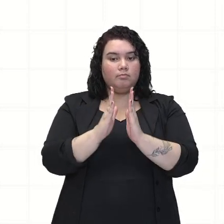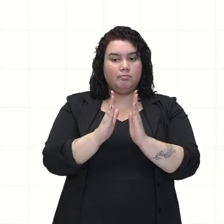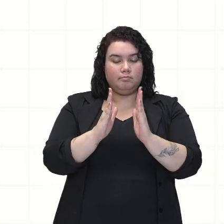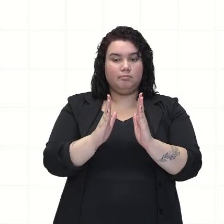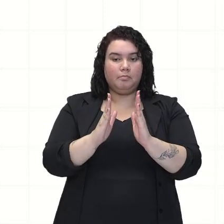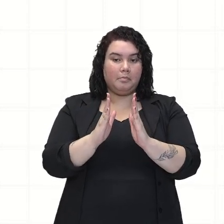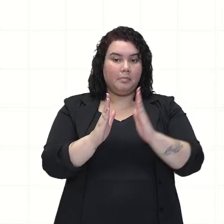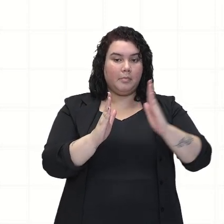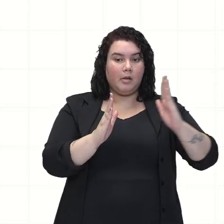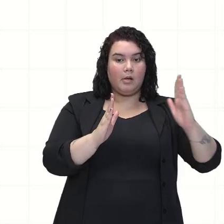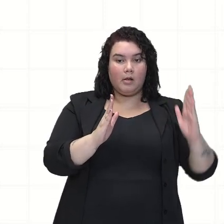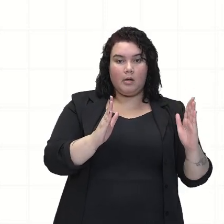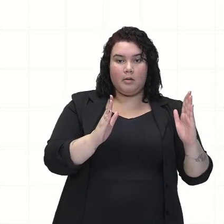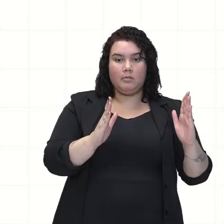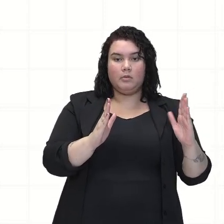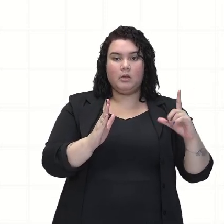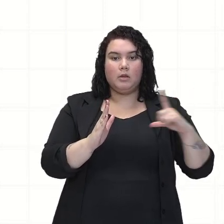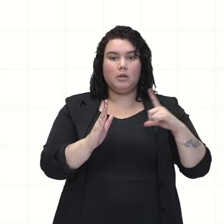Nós temos aqui